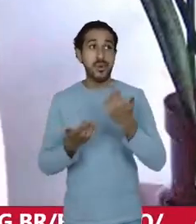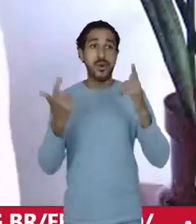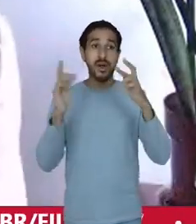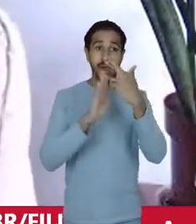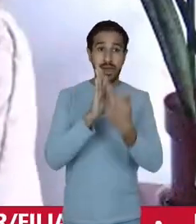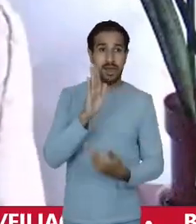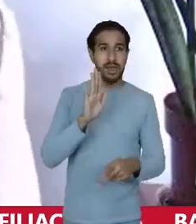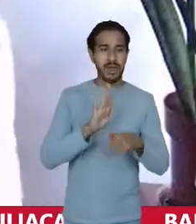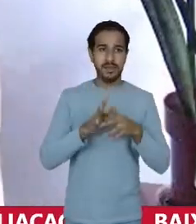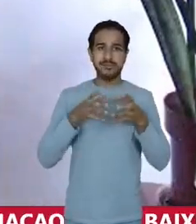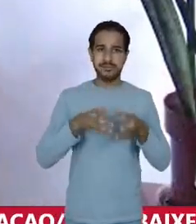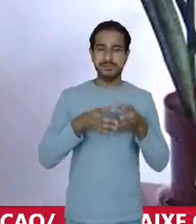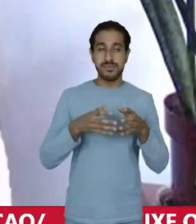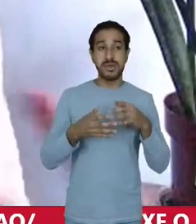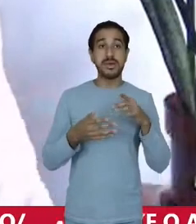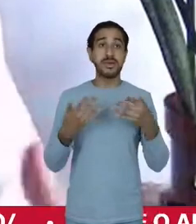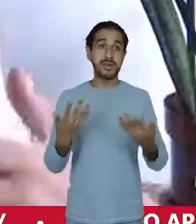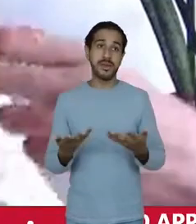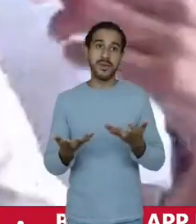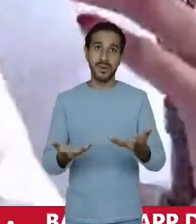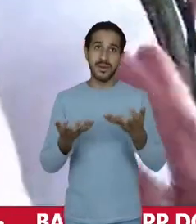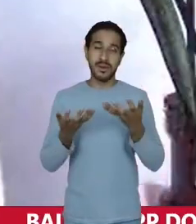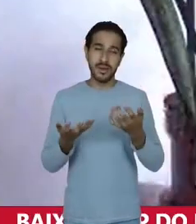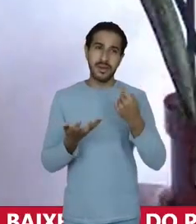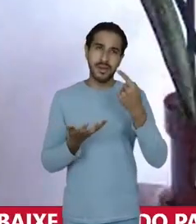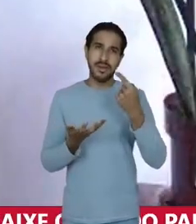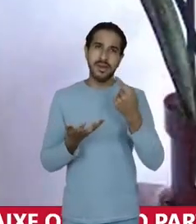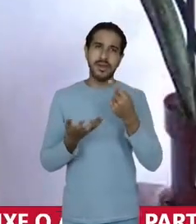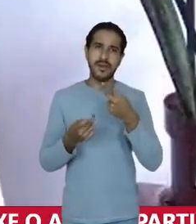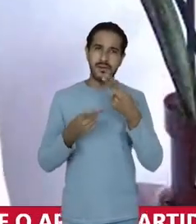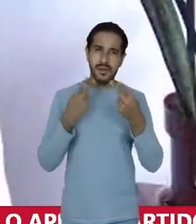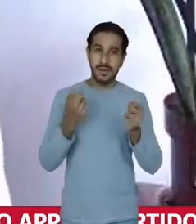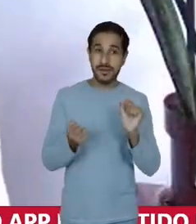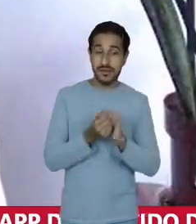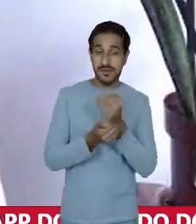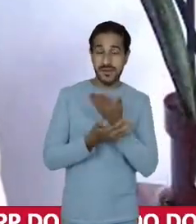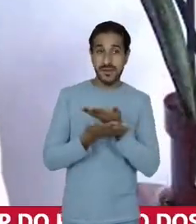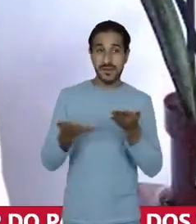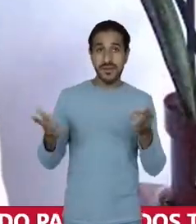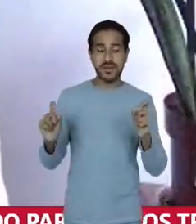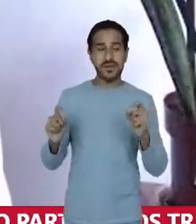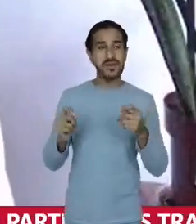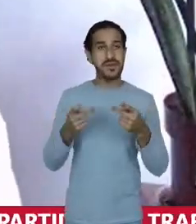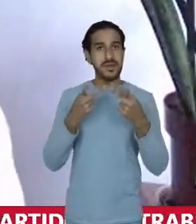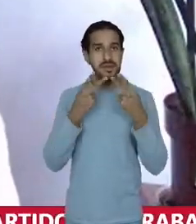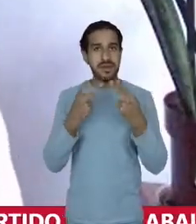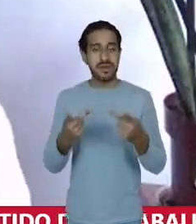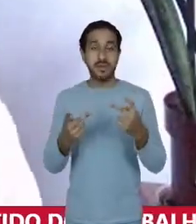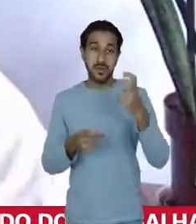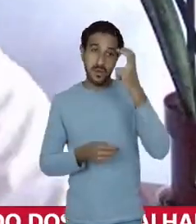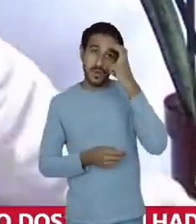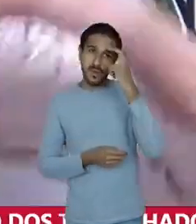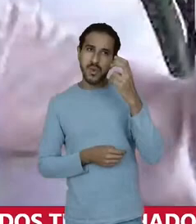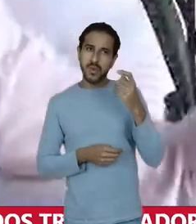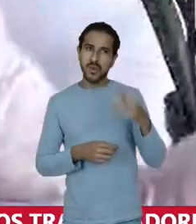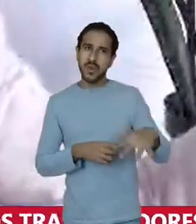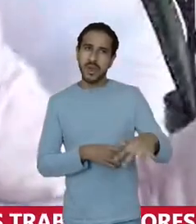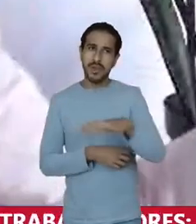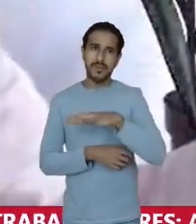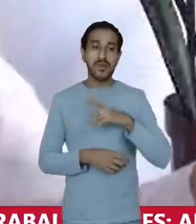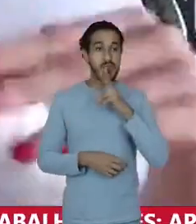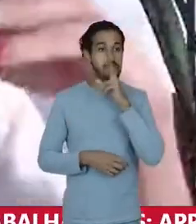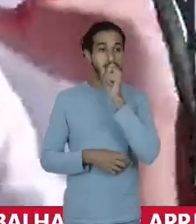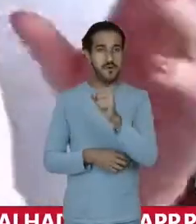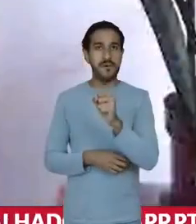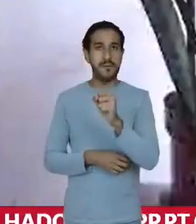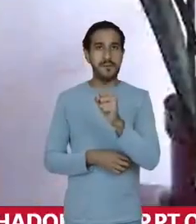outras regras de convivência. E, portanto, eu queria, pincelando aqui com vocês, colocar a cultura nesse lugar